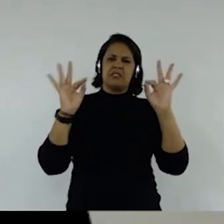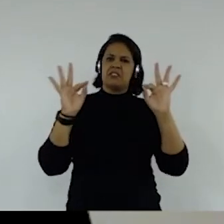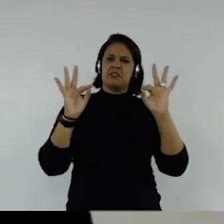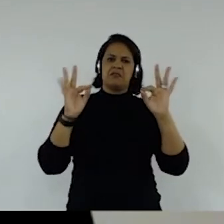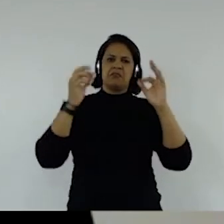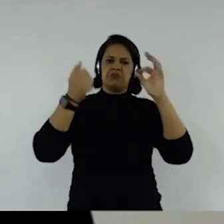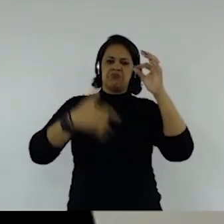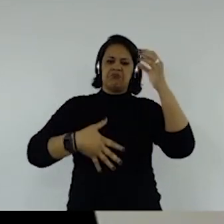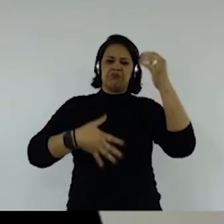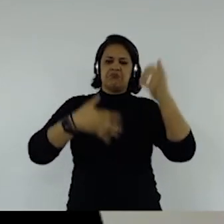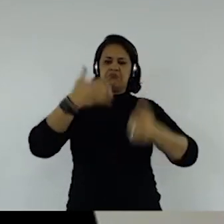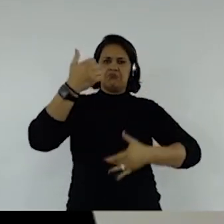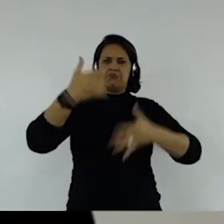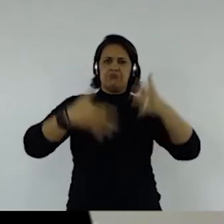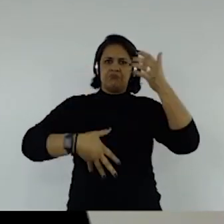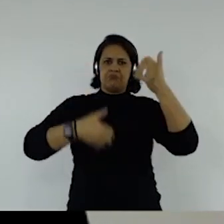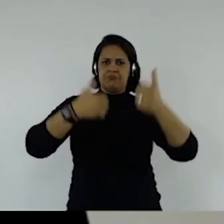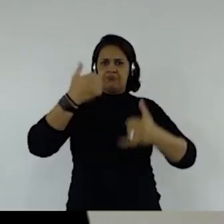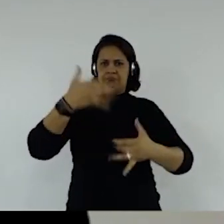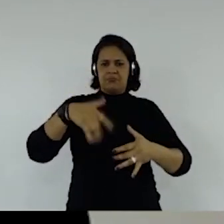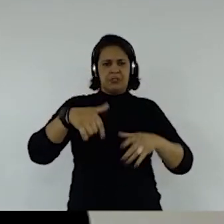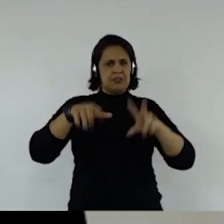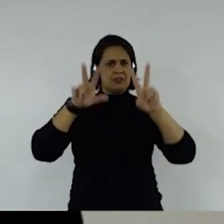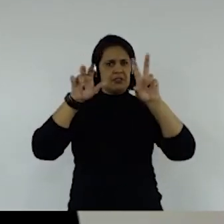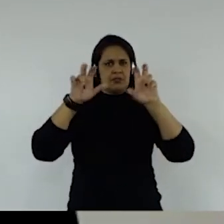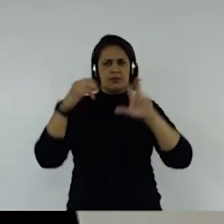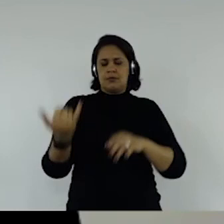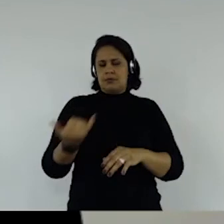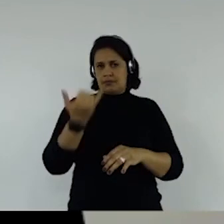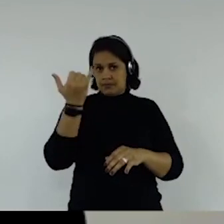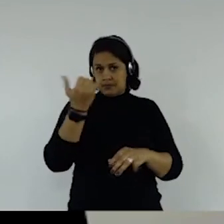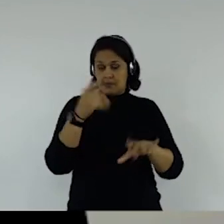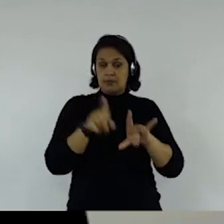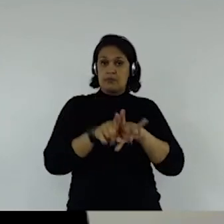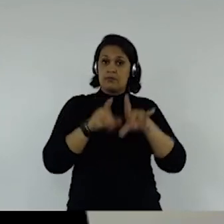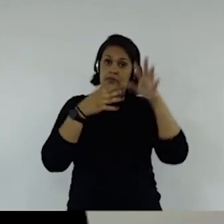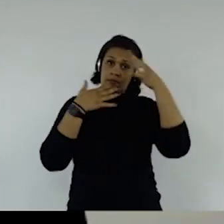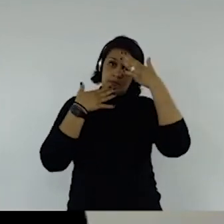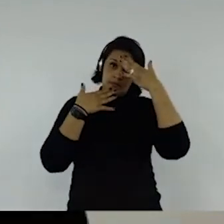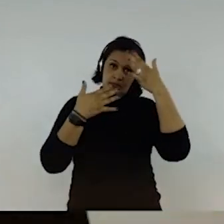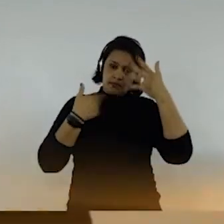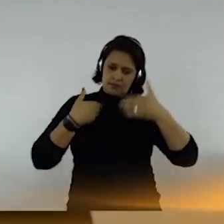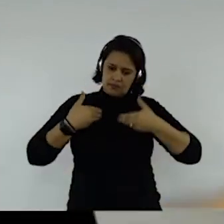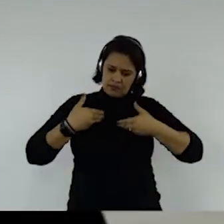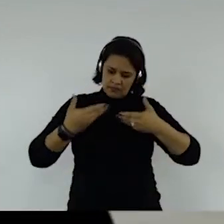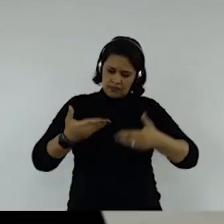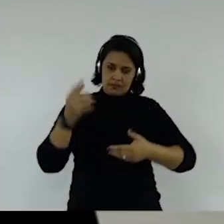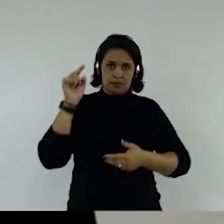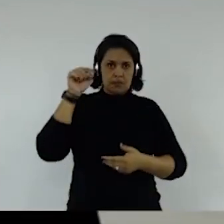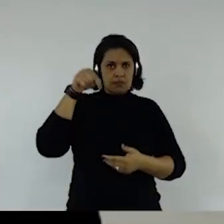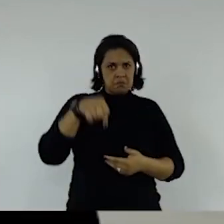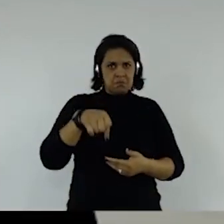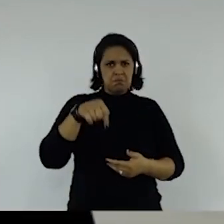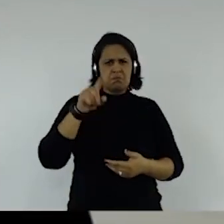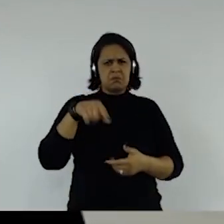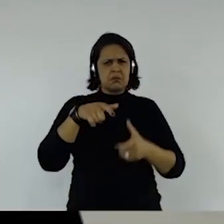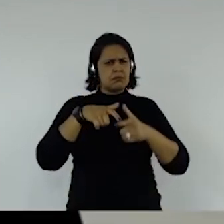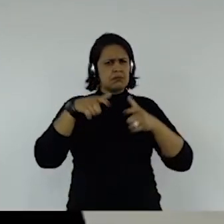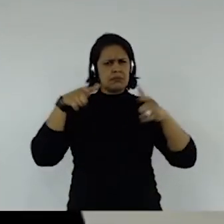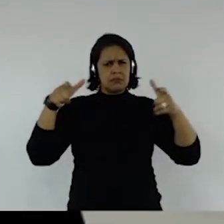explanação acerca dessa temática tão relevante e agradecendo o convite para participar desse evento de tamanha